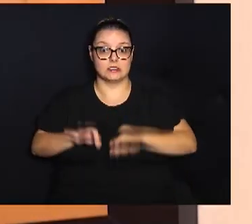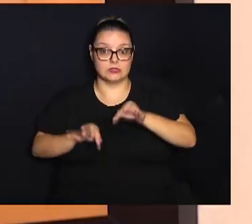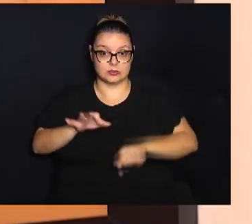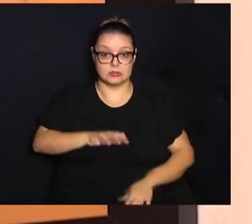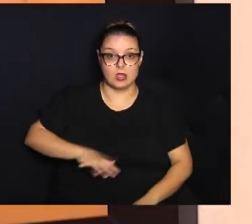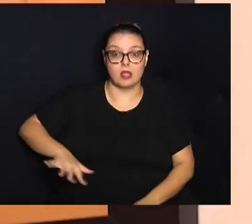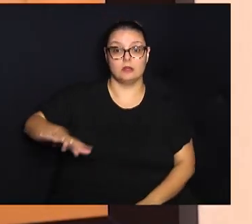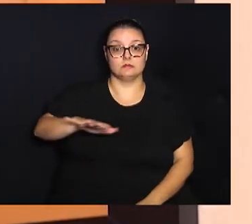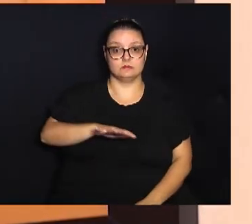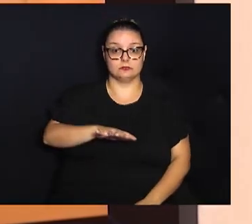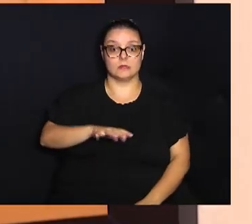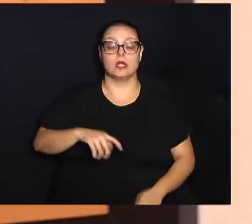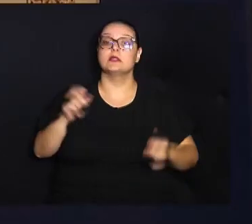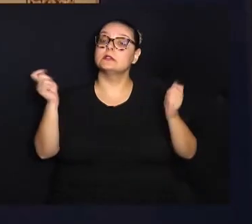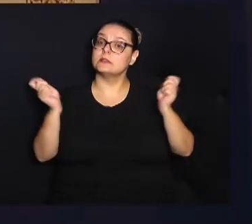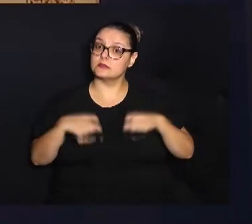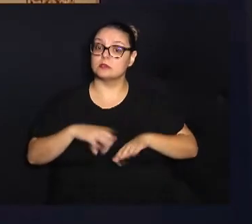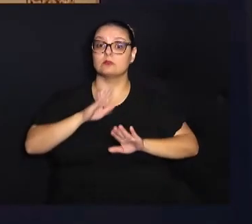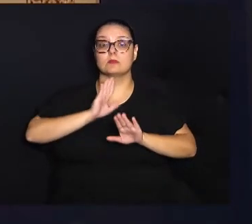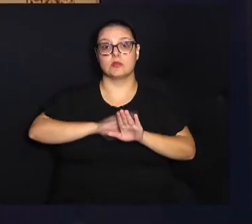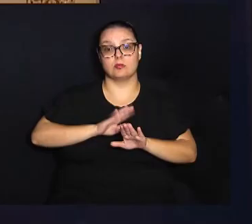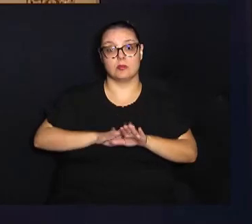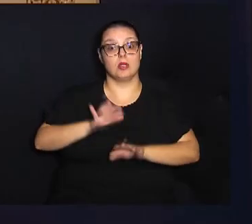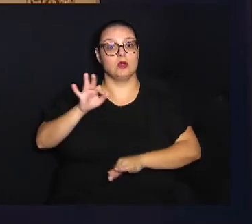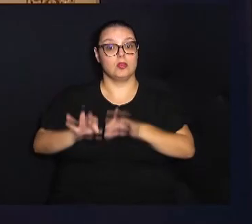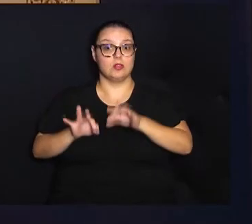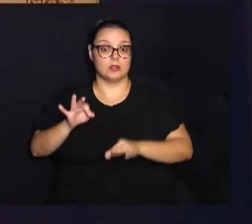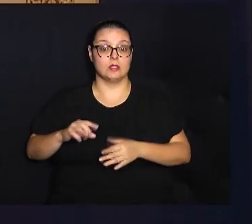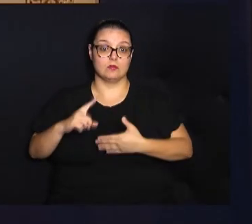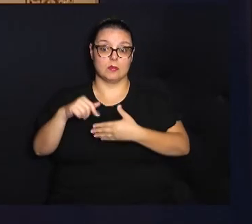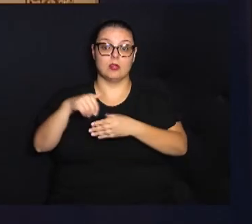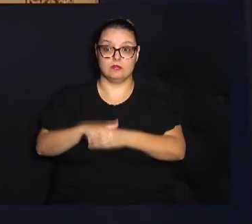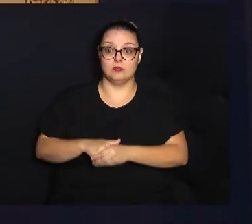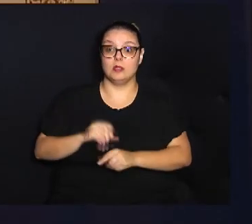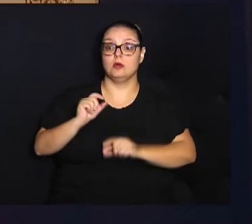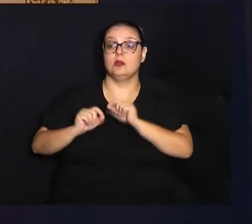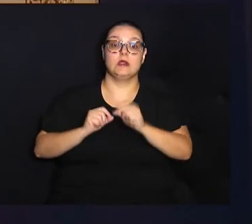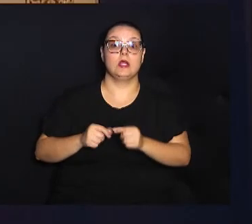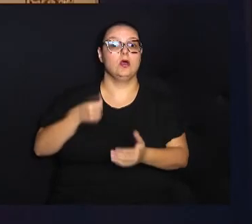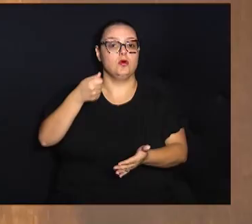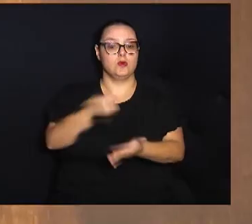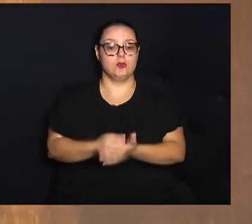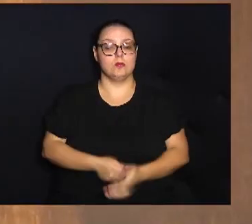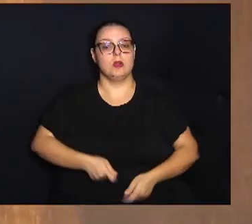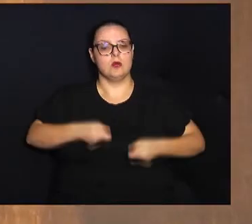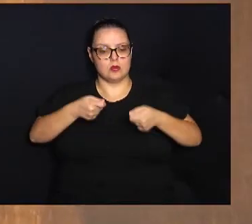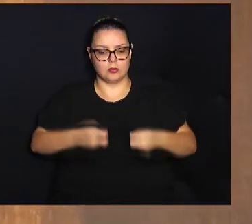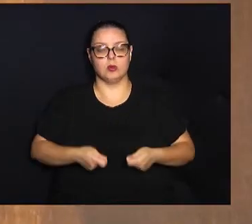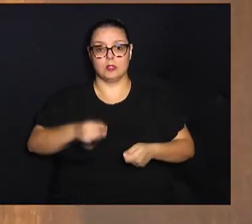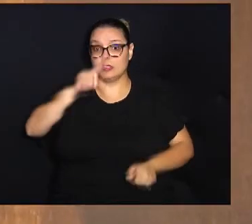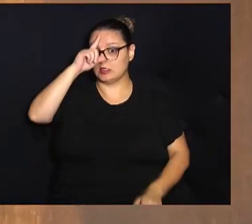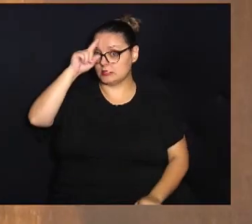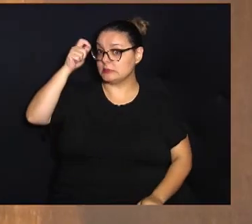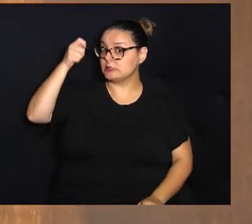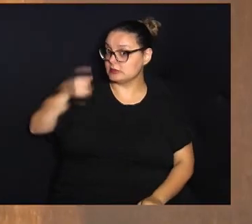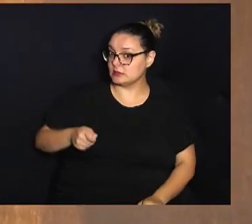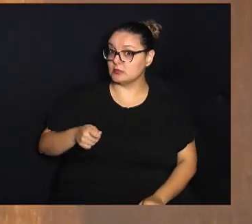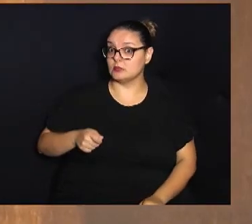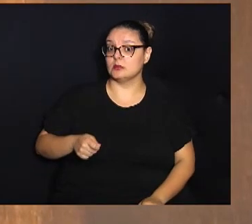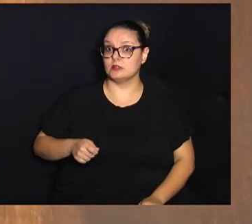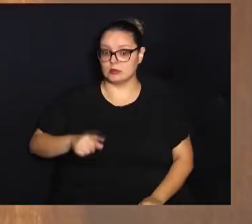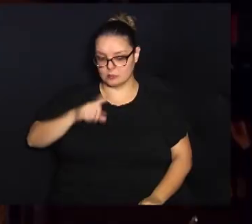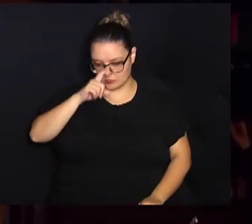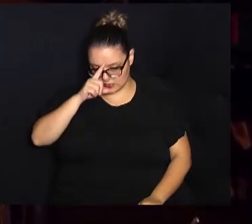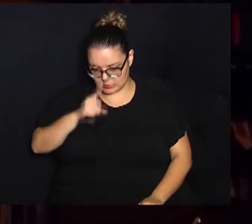Entre as competências atribuídas a juízes eleitorais estão cumprir e fazer cumprir as decisões e as determinações